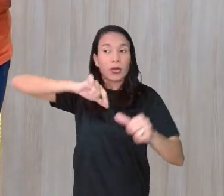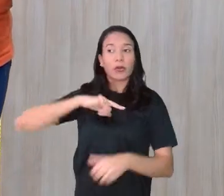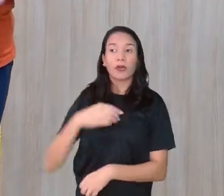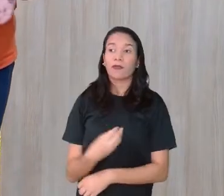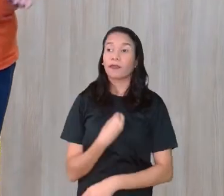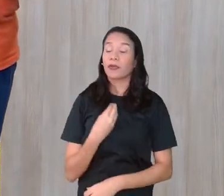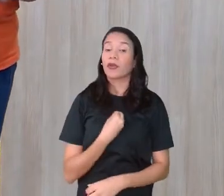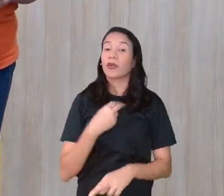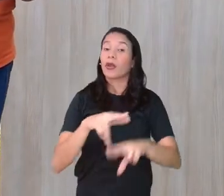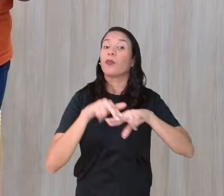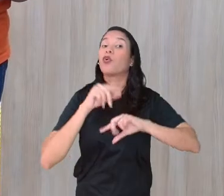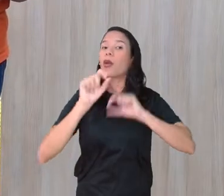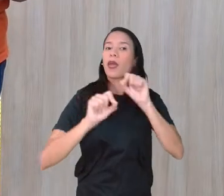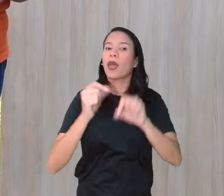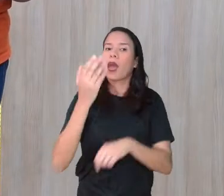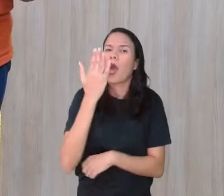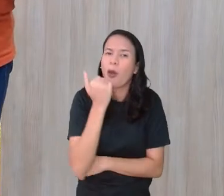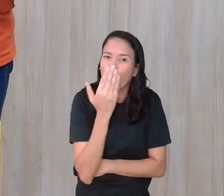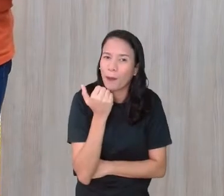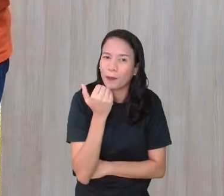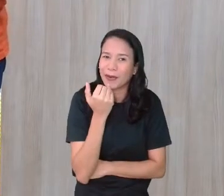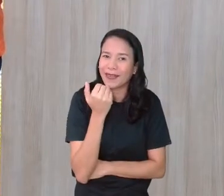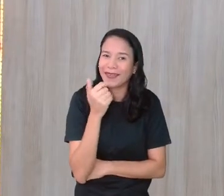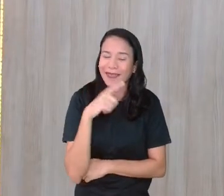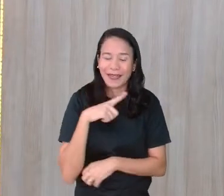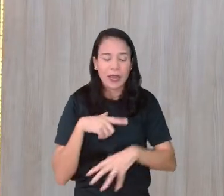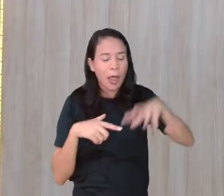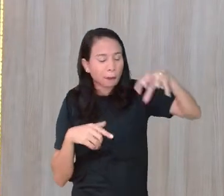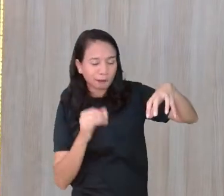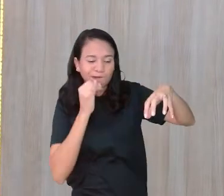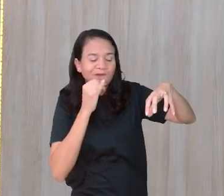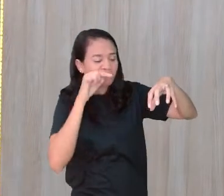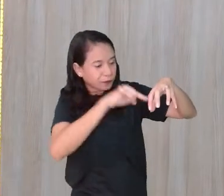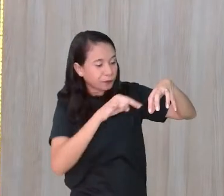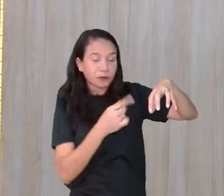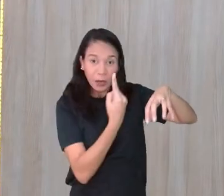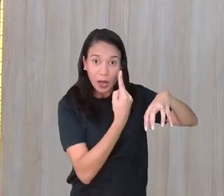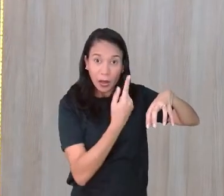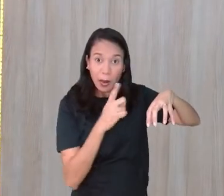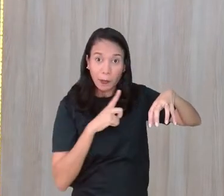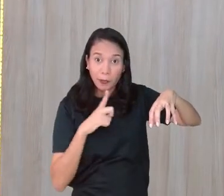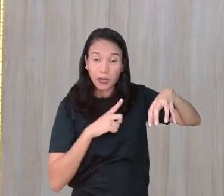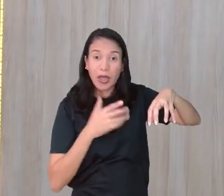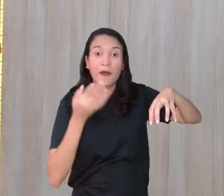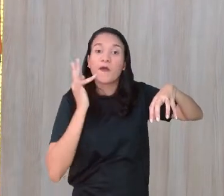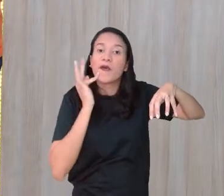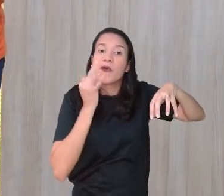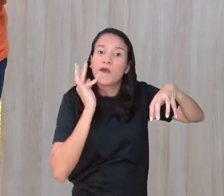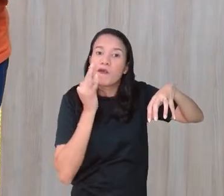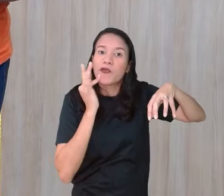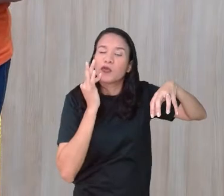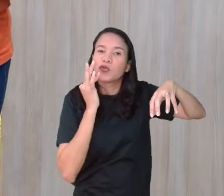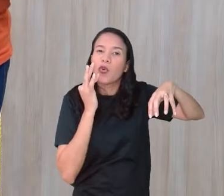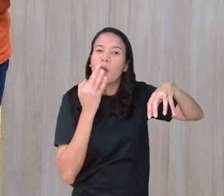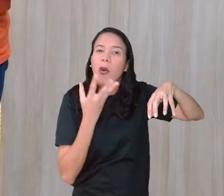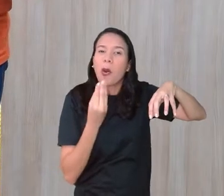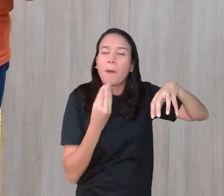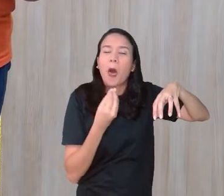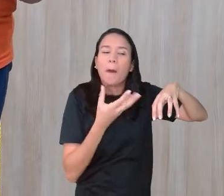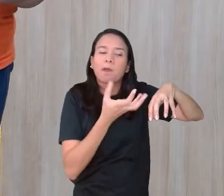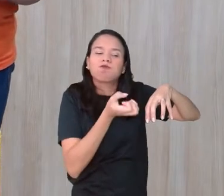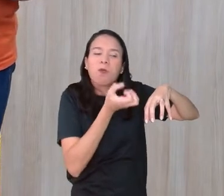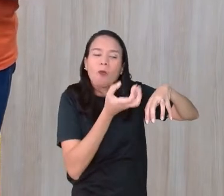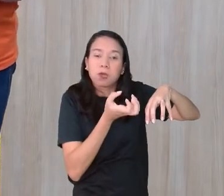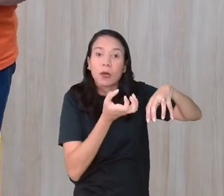sofreram foi por conta de alimentos. Em uma determinada ilha, predominava frutos carnosos. Então, aí